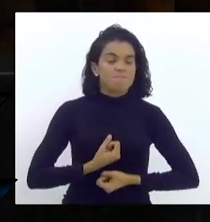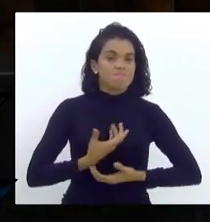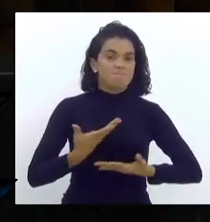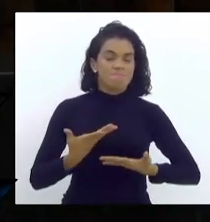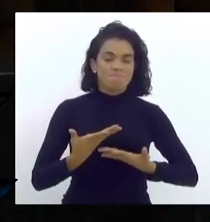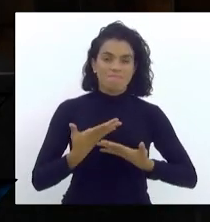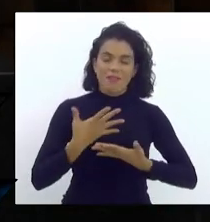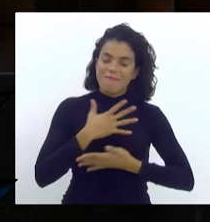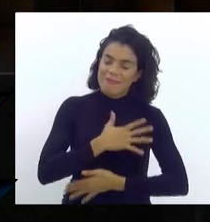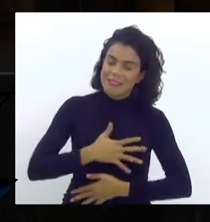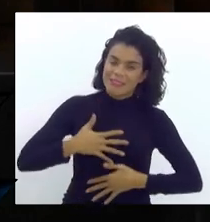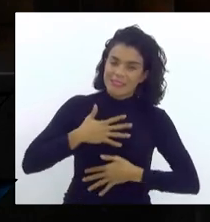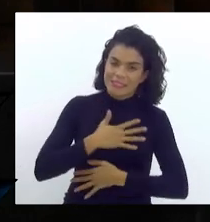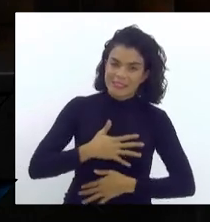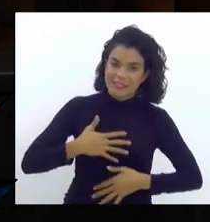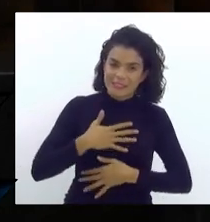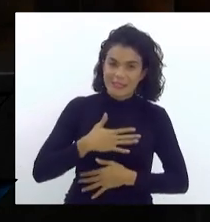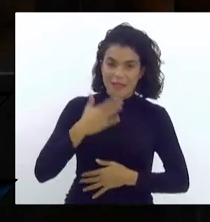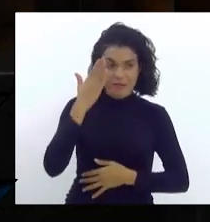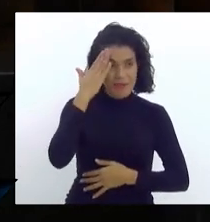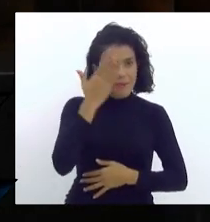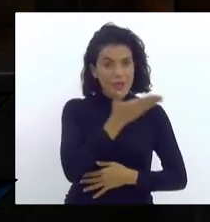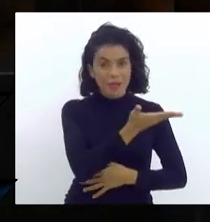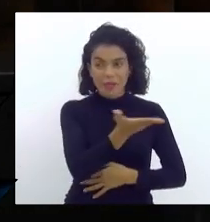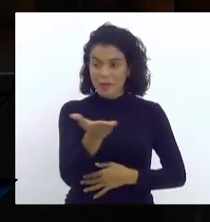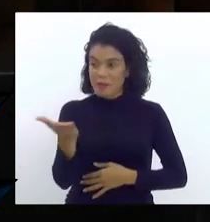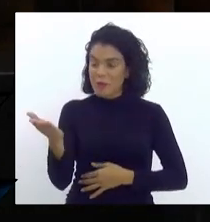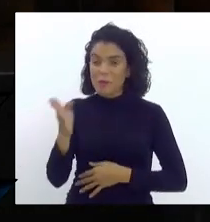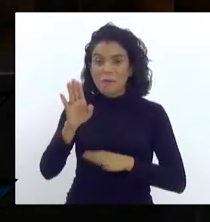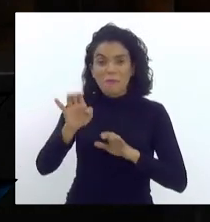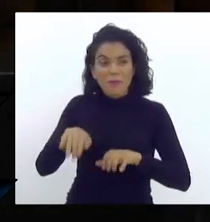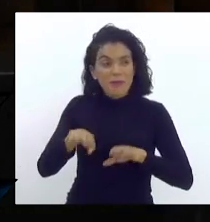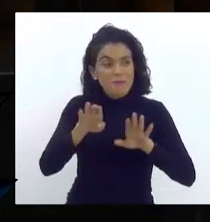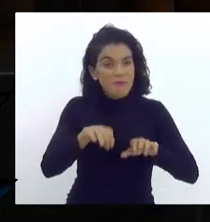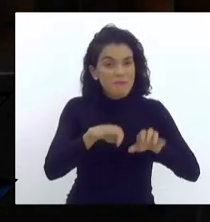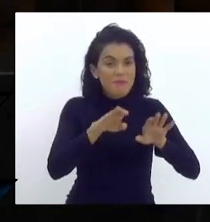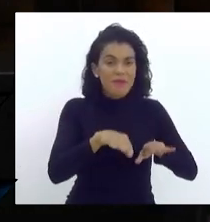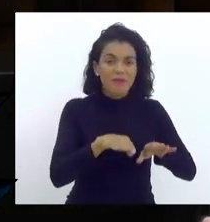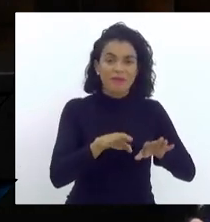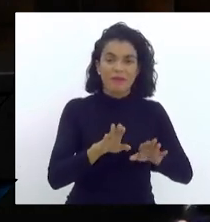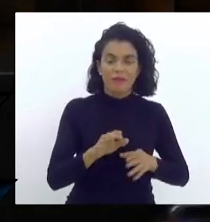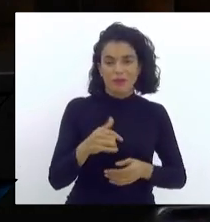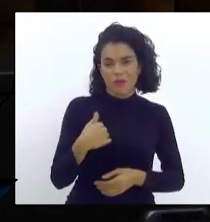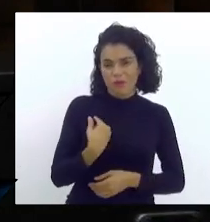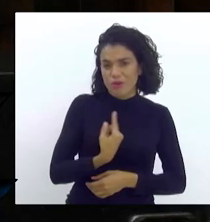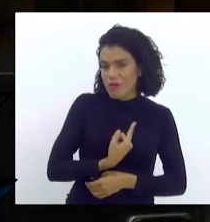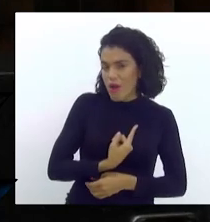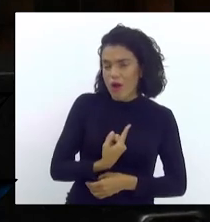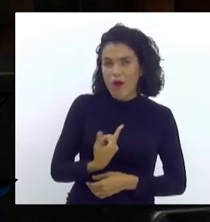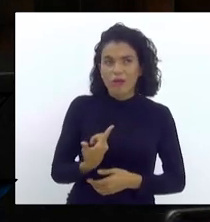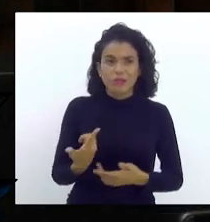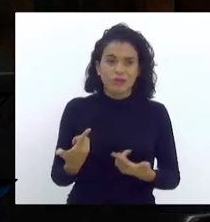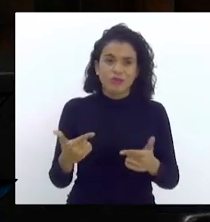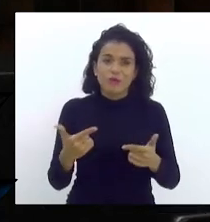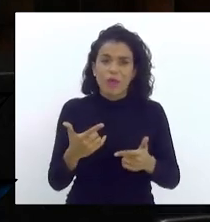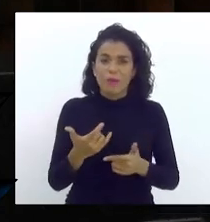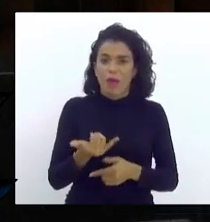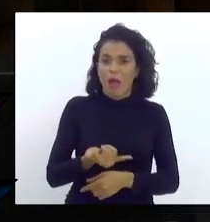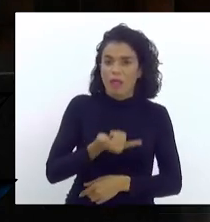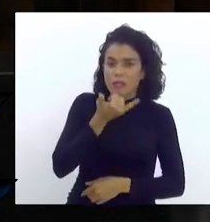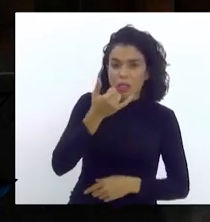satisfação de saber que todos estão bem. Eu digo, não tivemos, graças a Deus, nenhum